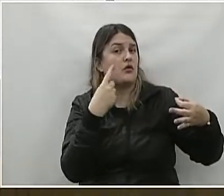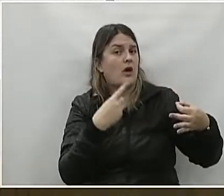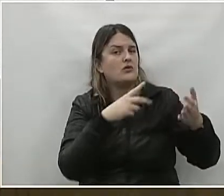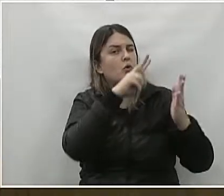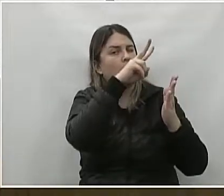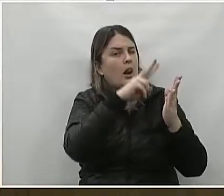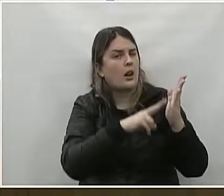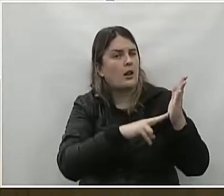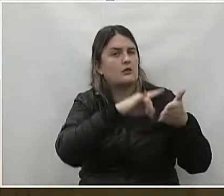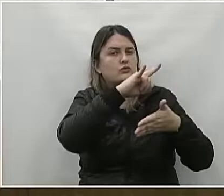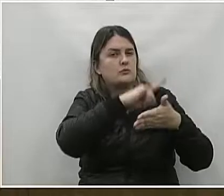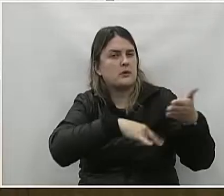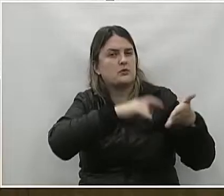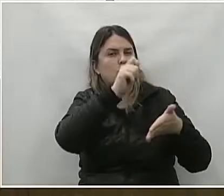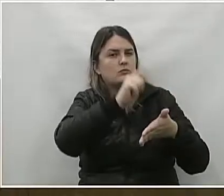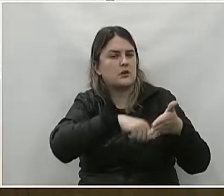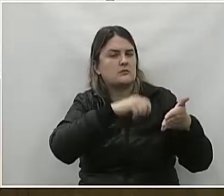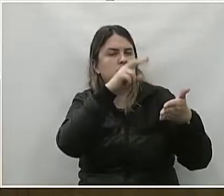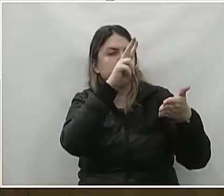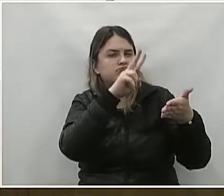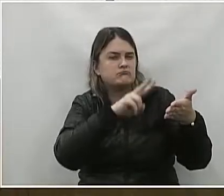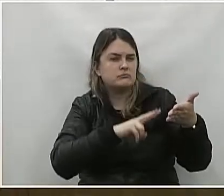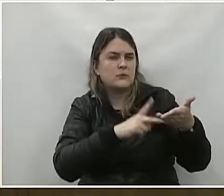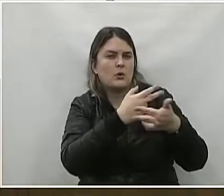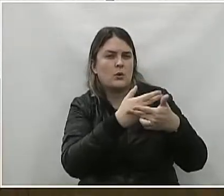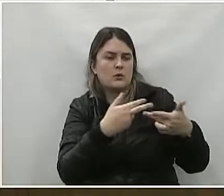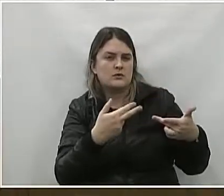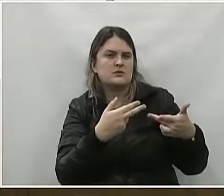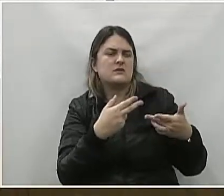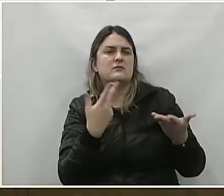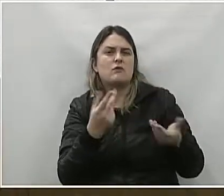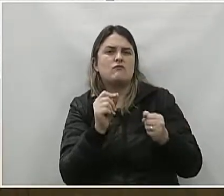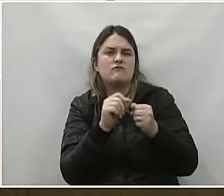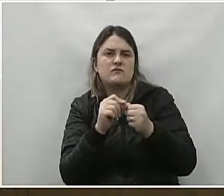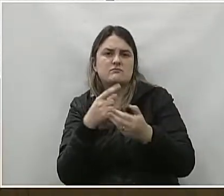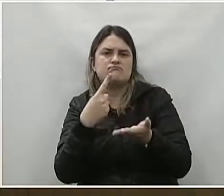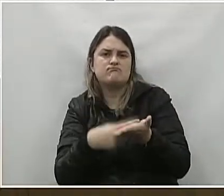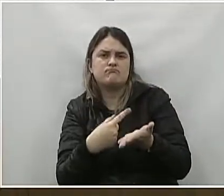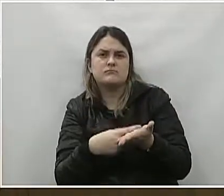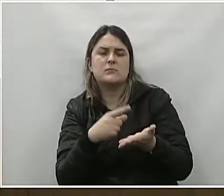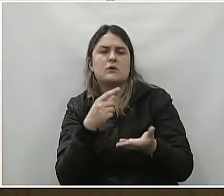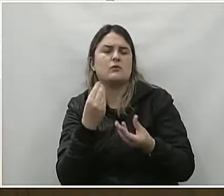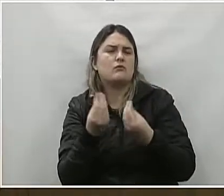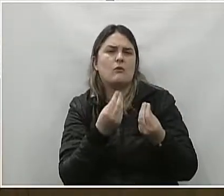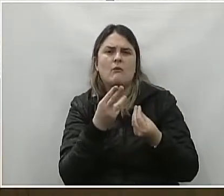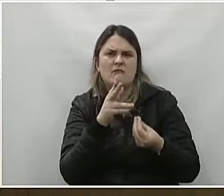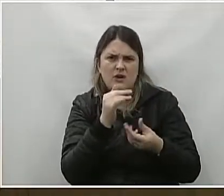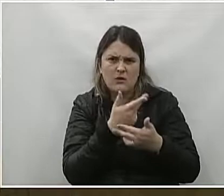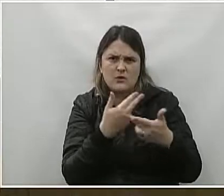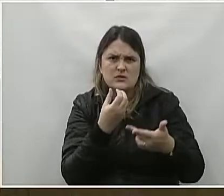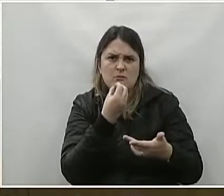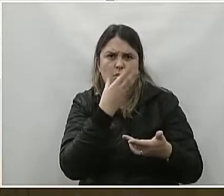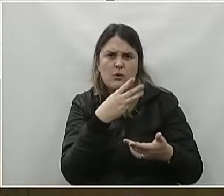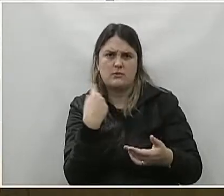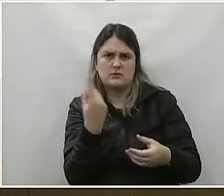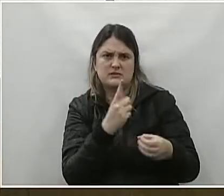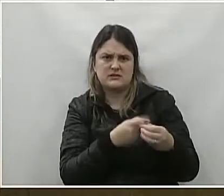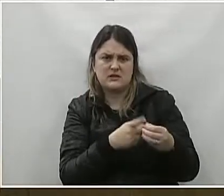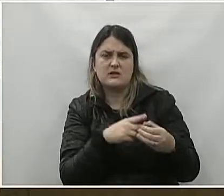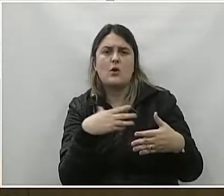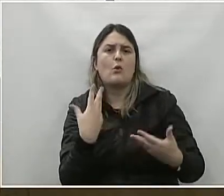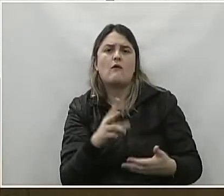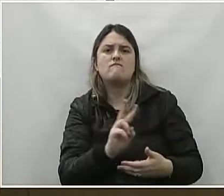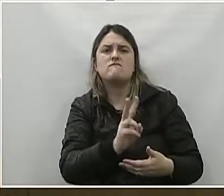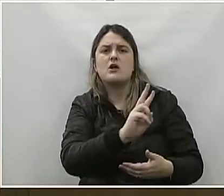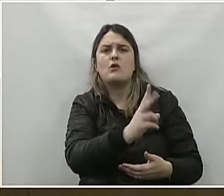Isso. Qual o benefício, né, que esse acordo vai trazer, sim, para a cidade, para os munícipes, o valor que volta